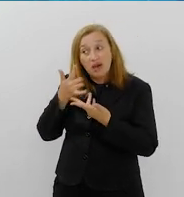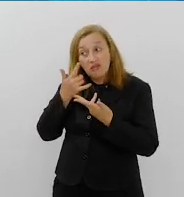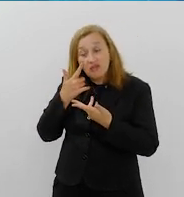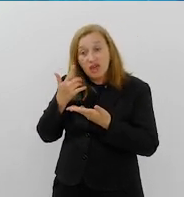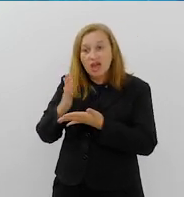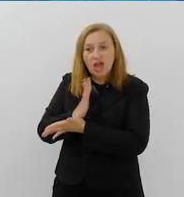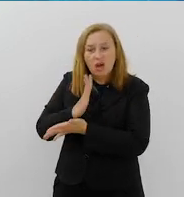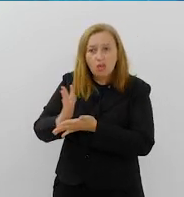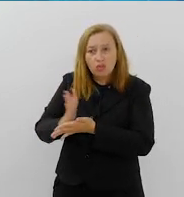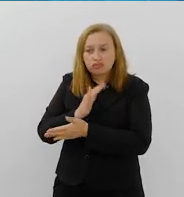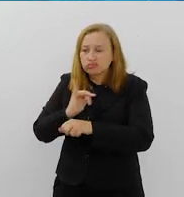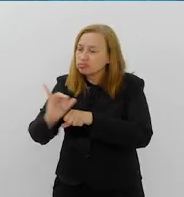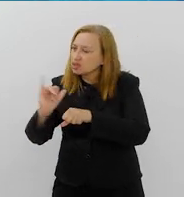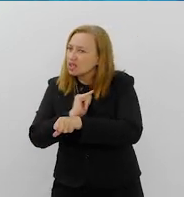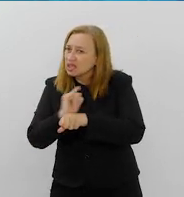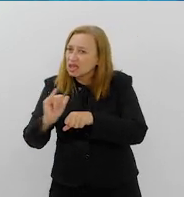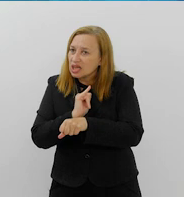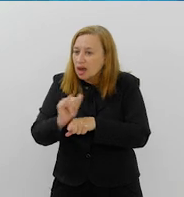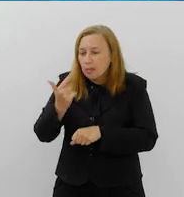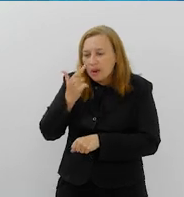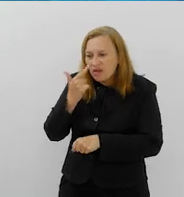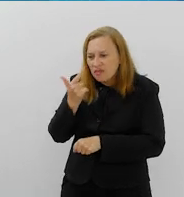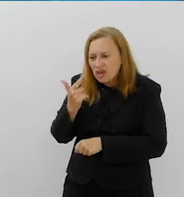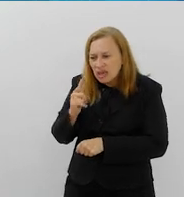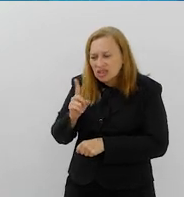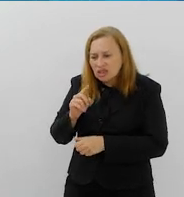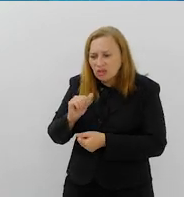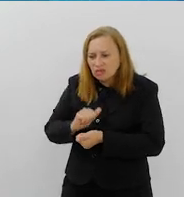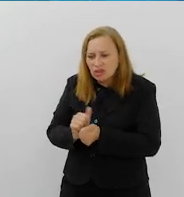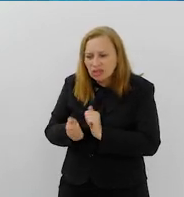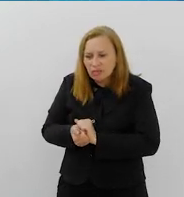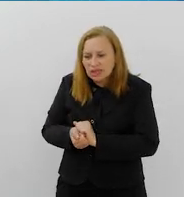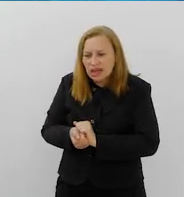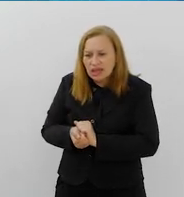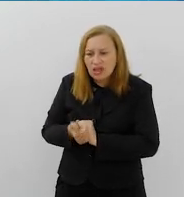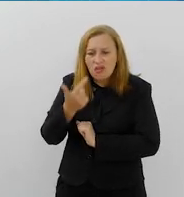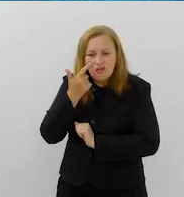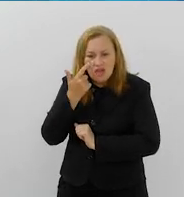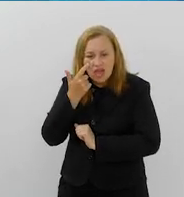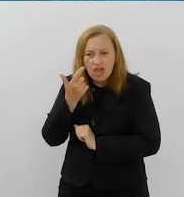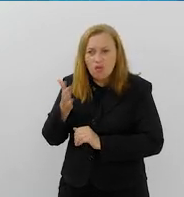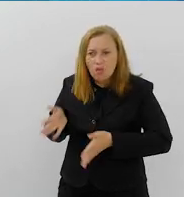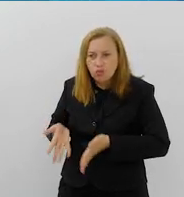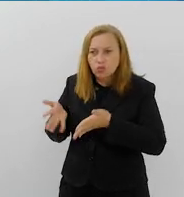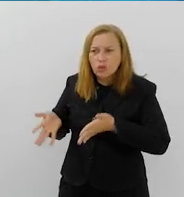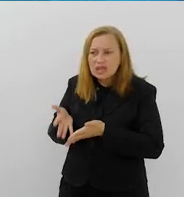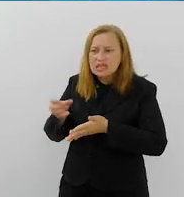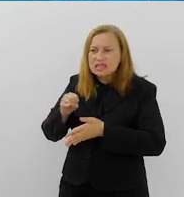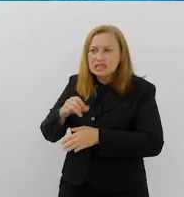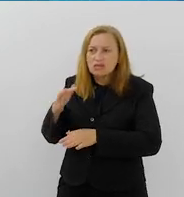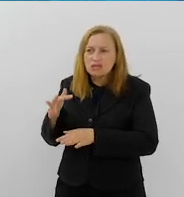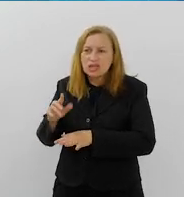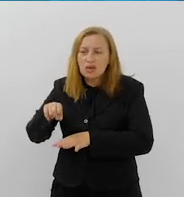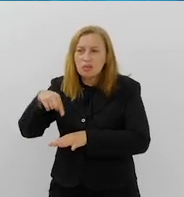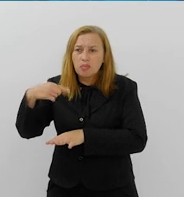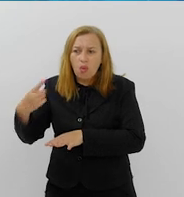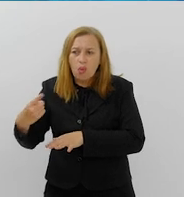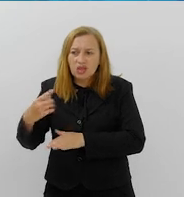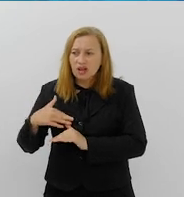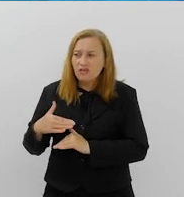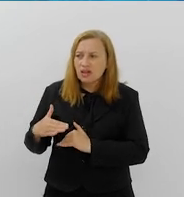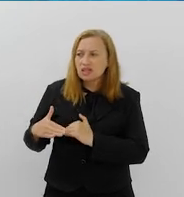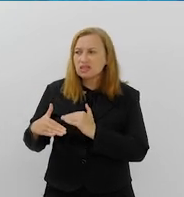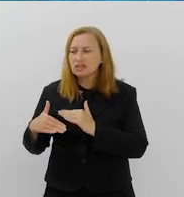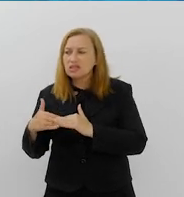vou estimular alguns pontos ali que eu estou achando que não estão muito adequados, e aí eu vou estimular. Se lá na frente ela